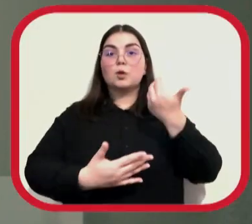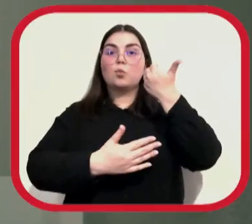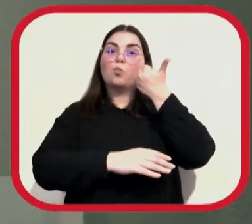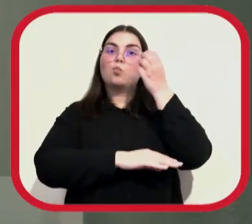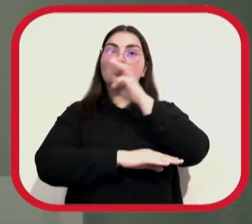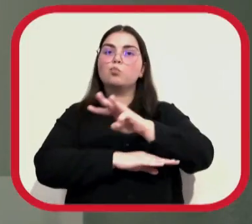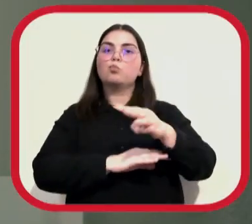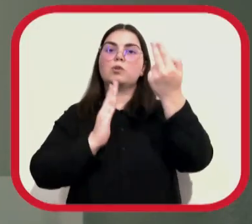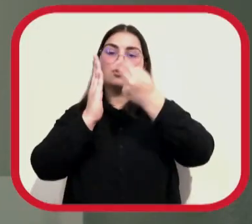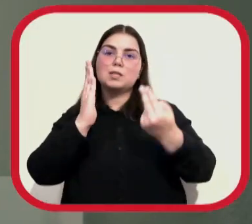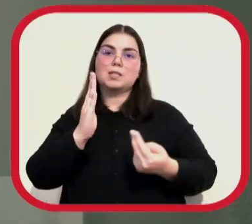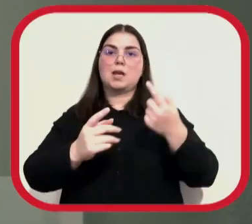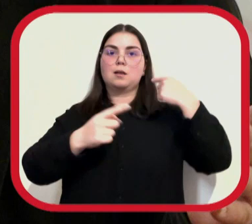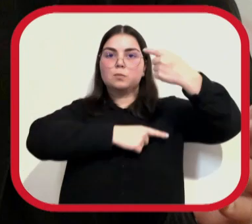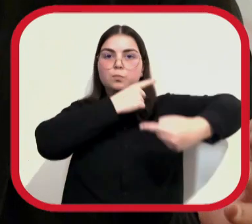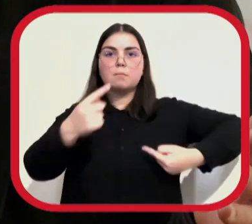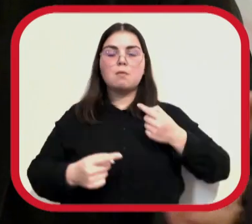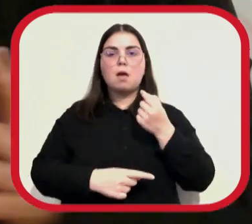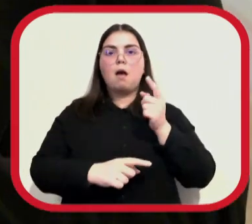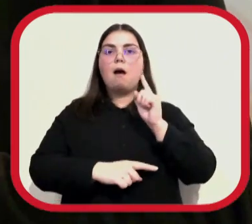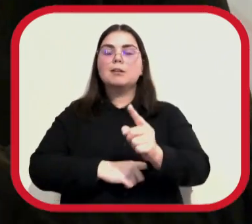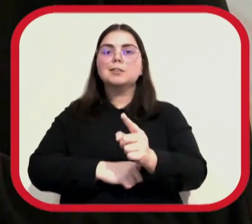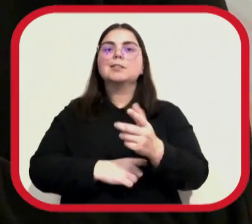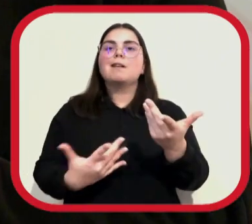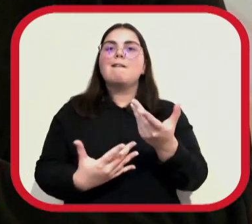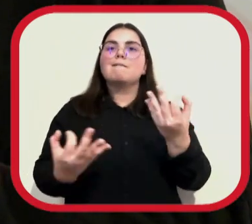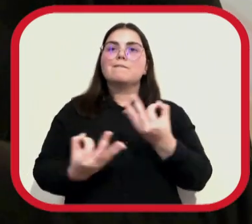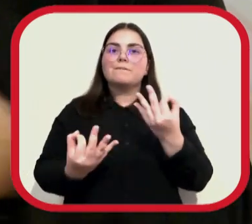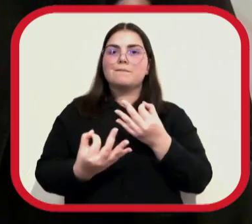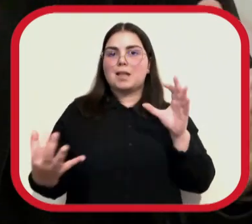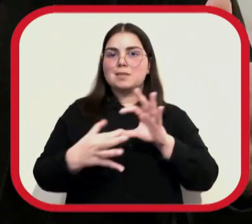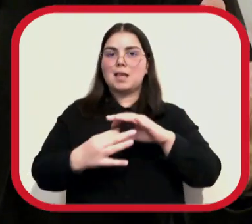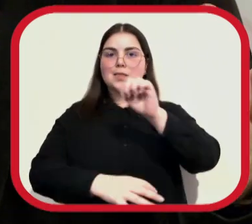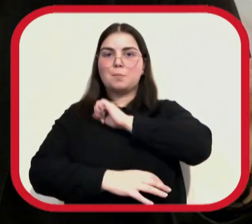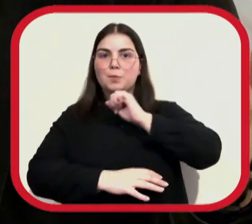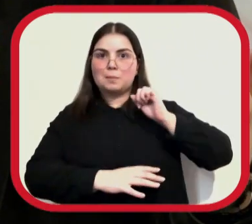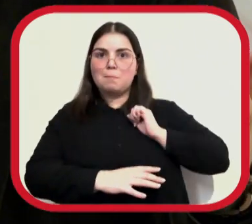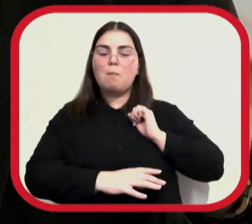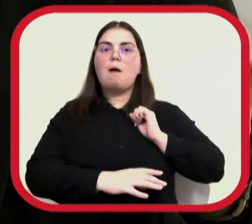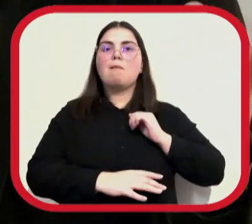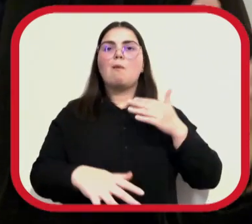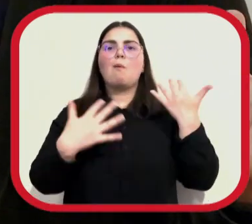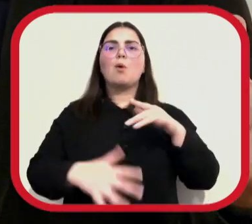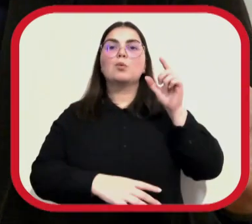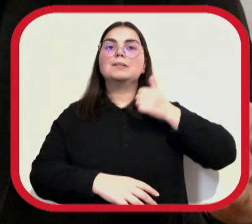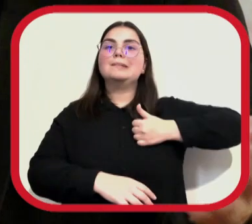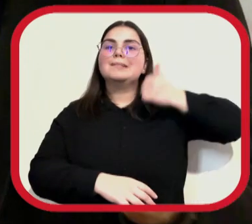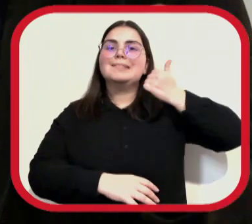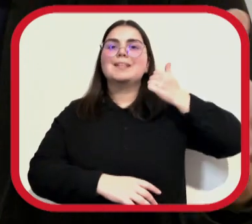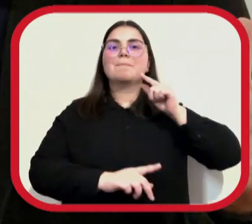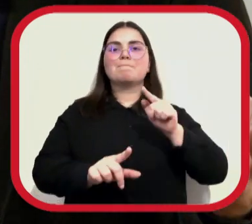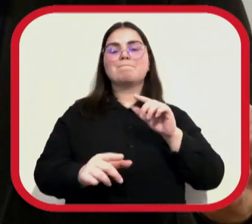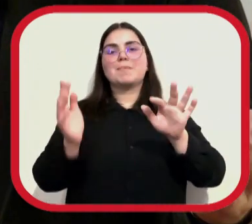O Museu de Arte Popular é um dos elementos patrimoniais de maior